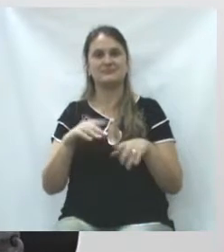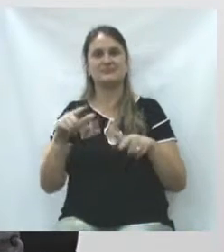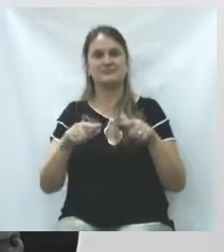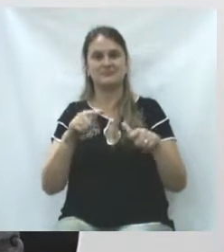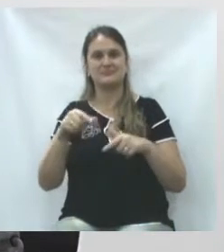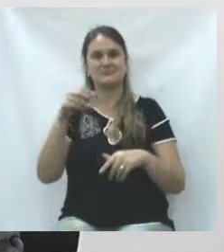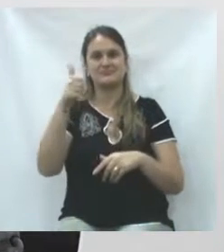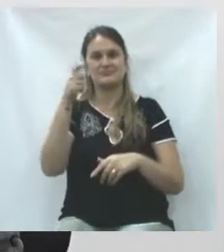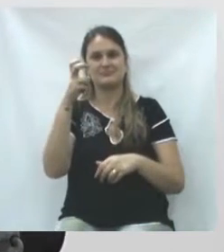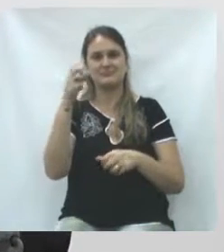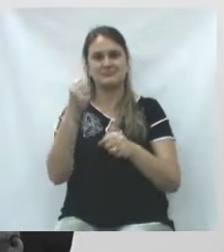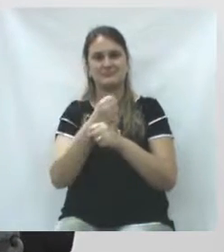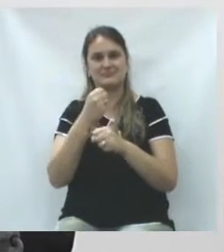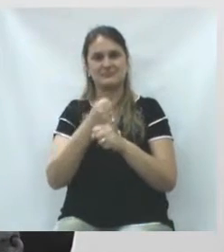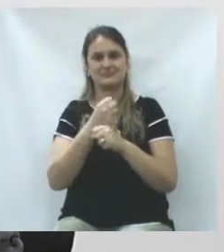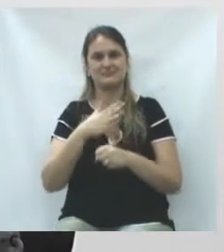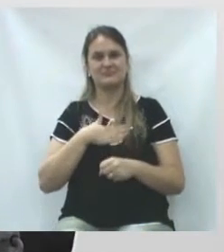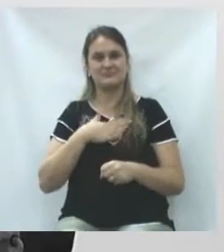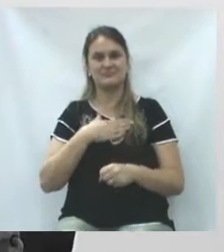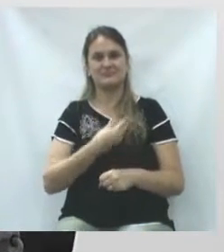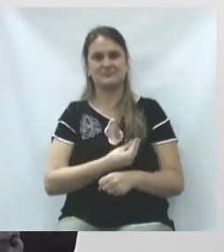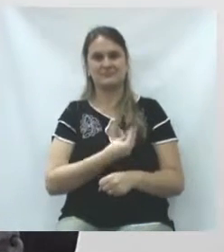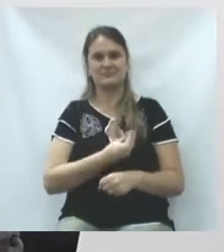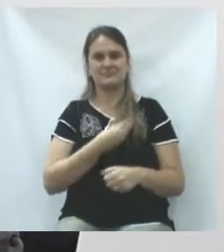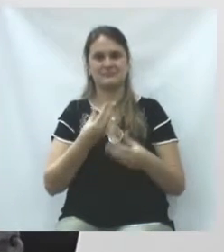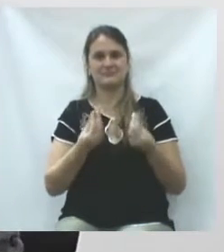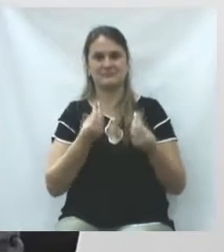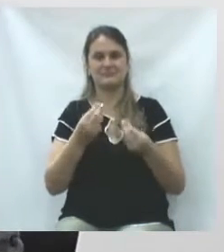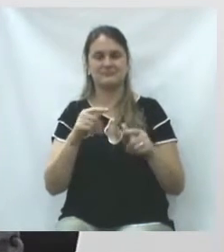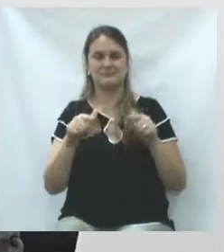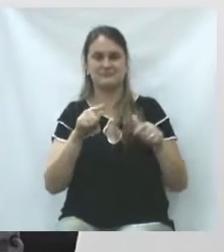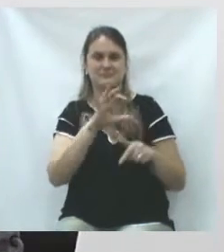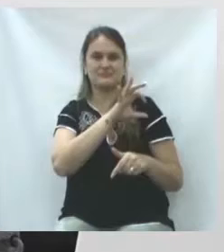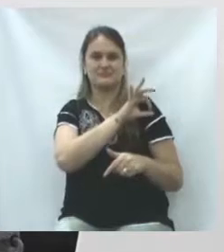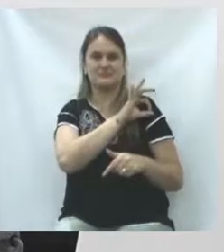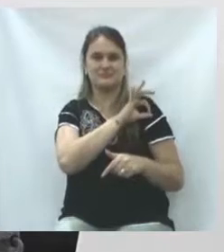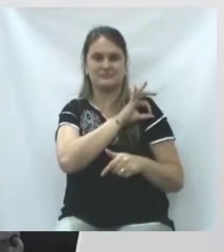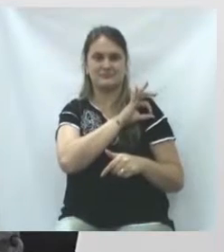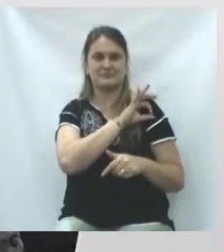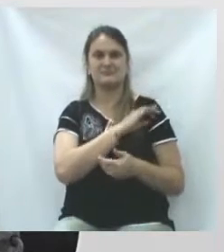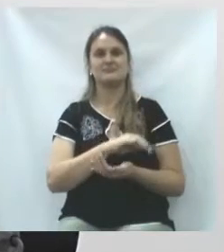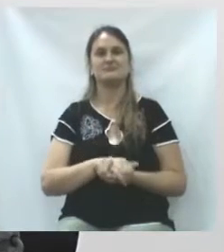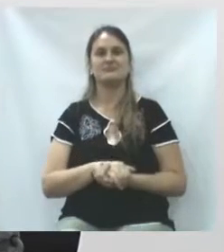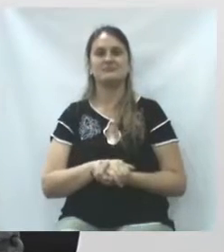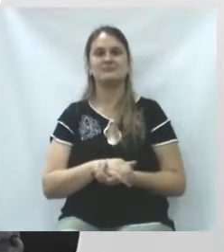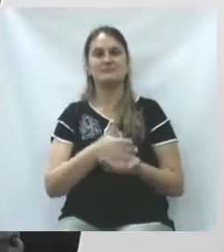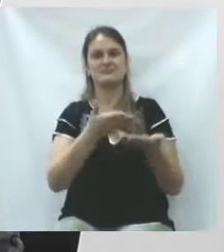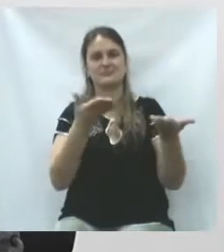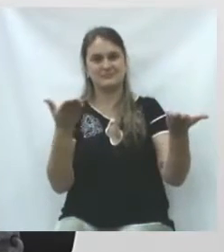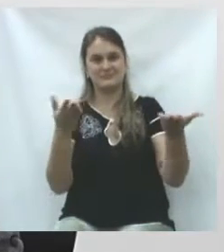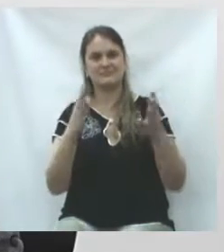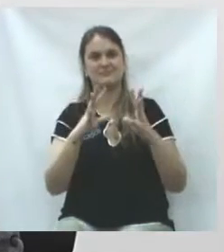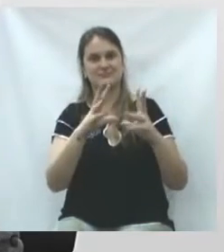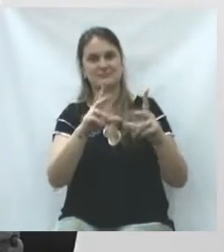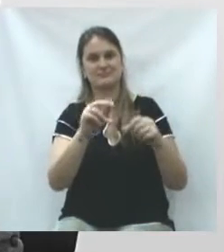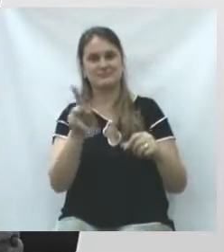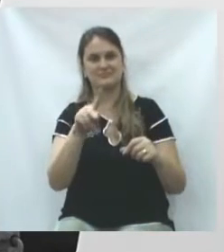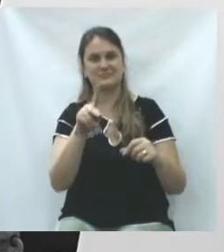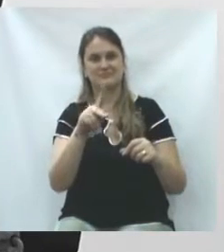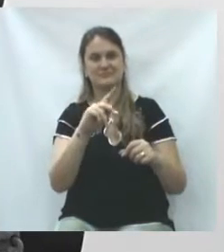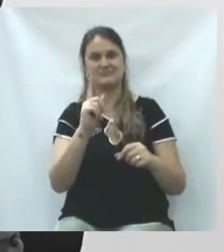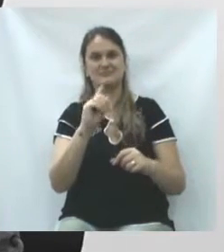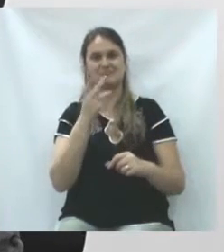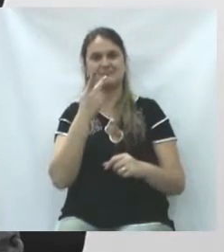minha atuação como policial. Me permitam, professoras e professores que estão aqui, não citar o nome de